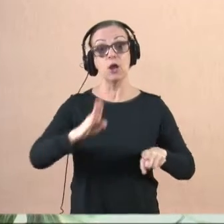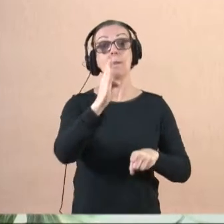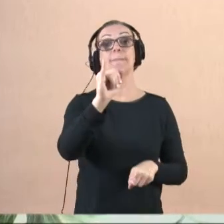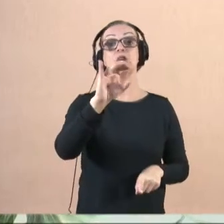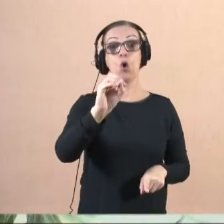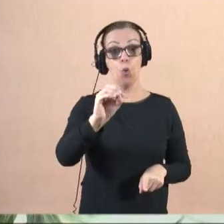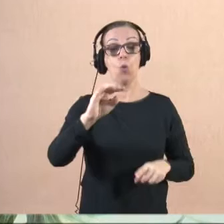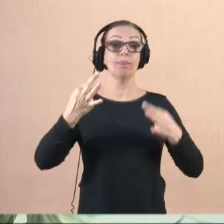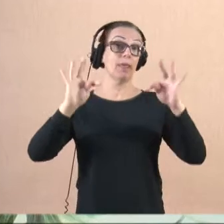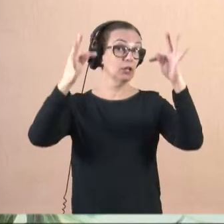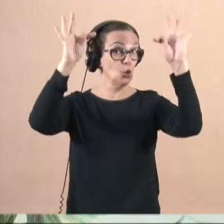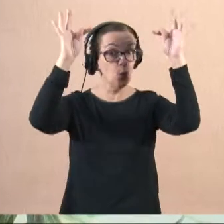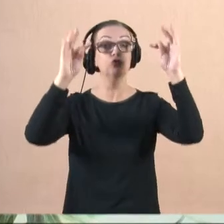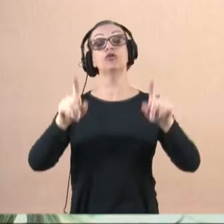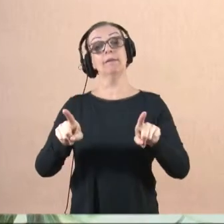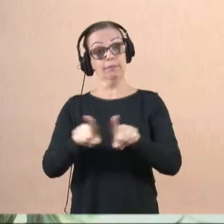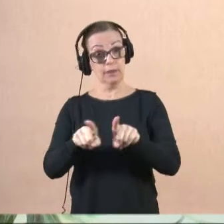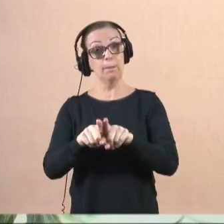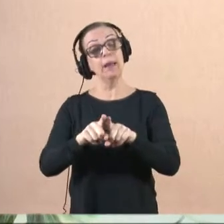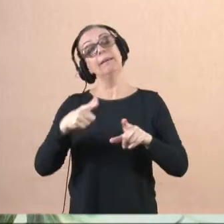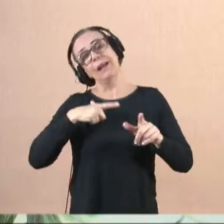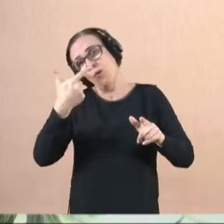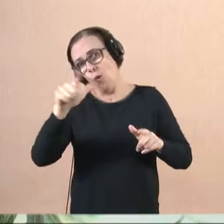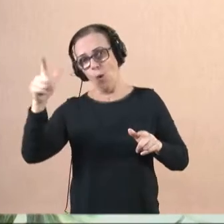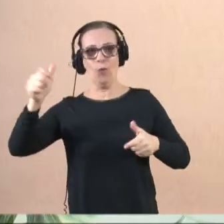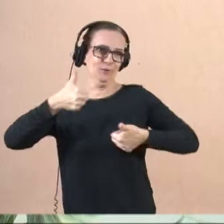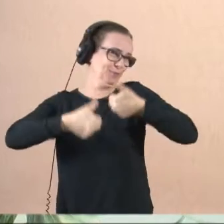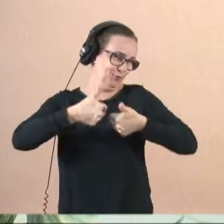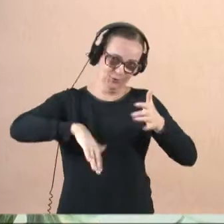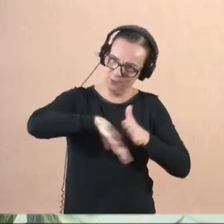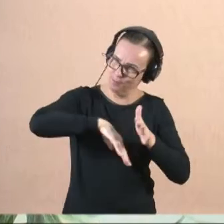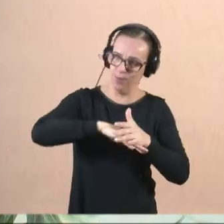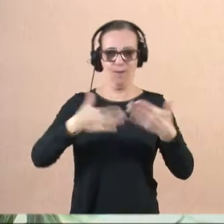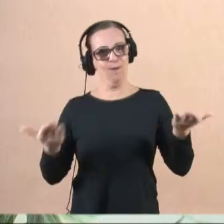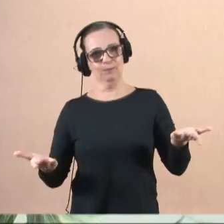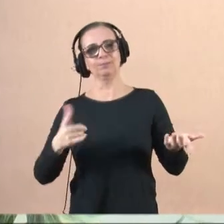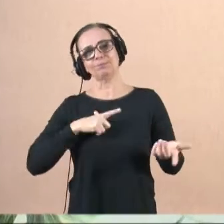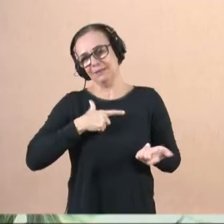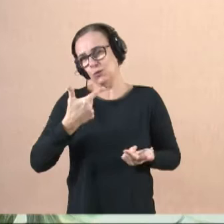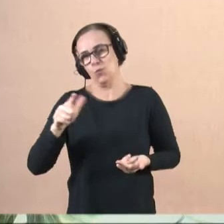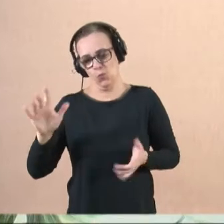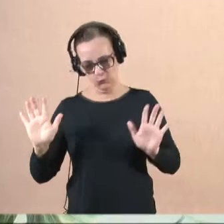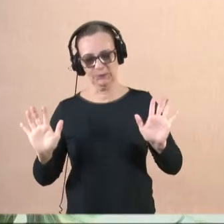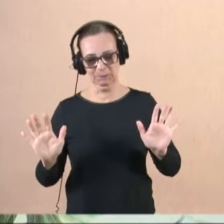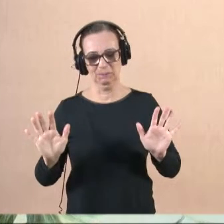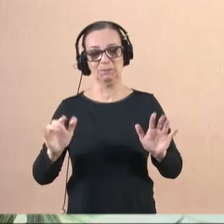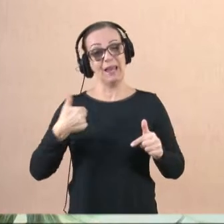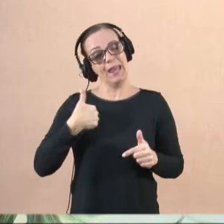tecnologia além de outros fatores que já reconhecidas como futebol e carnaval entre outros